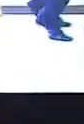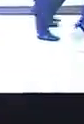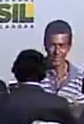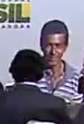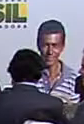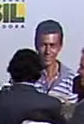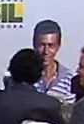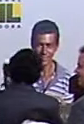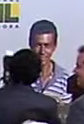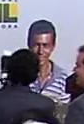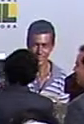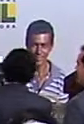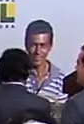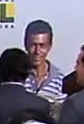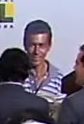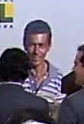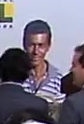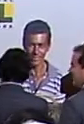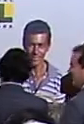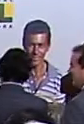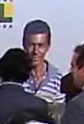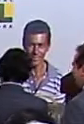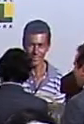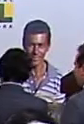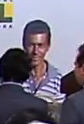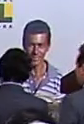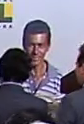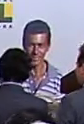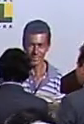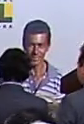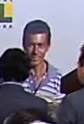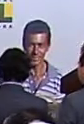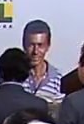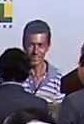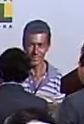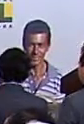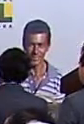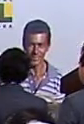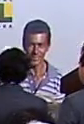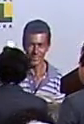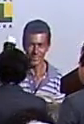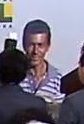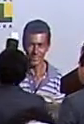parcela fundamental para o desenvolvimento da economia do Brasil.